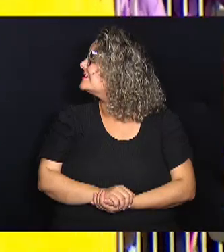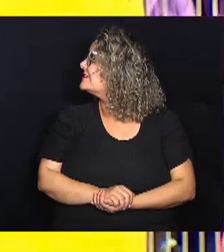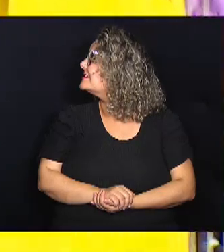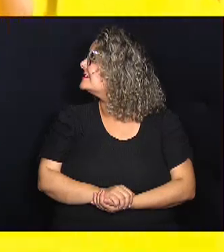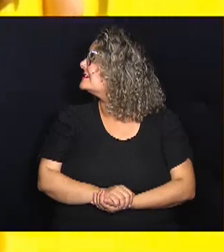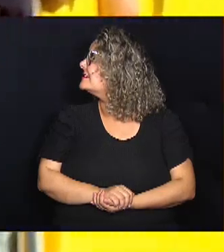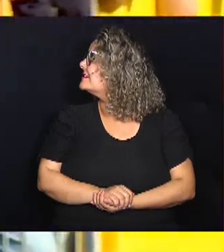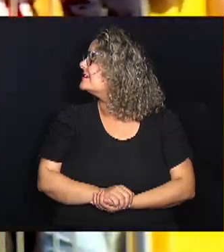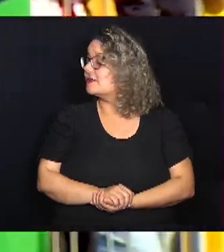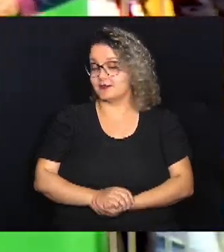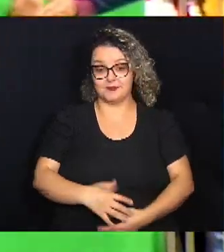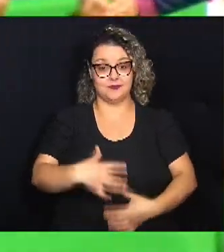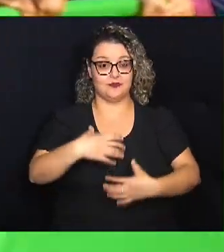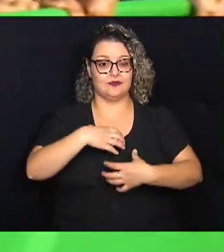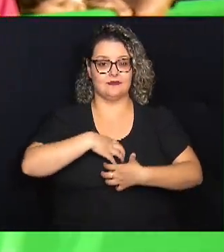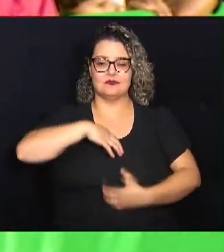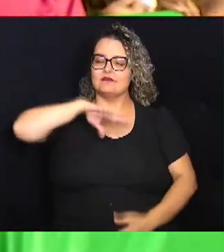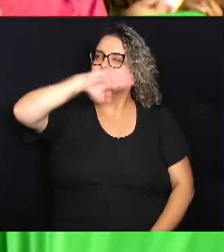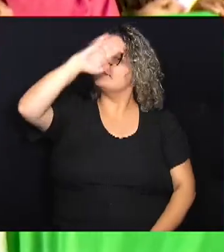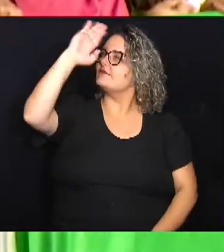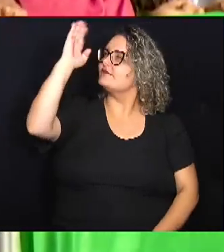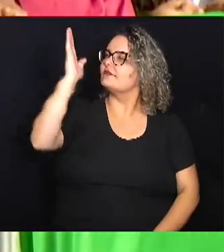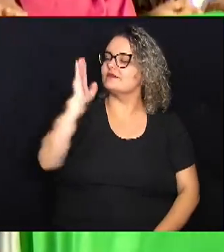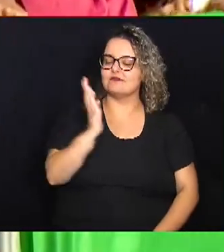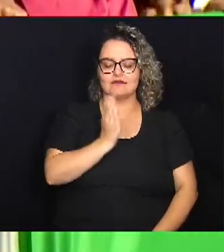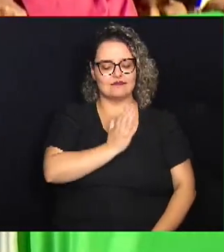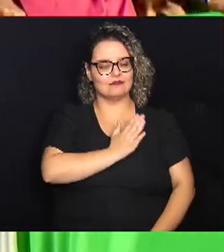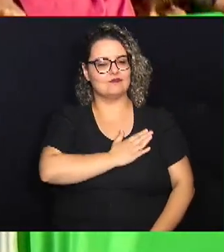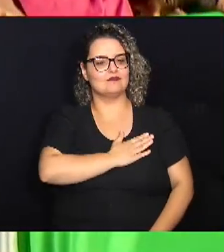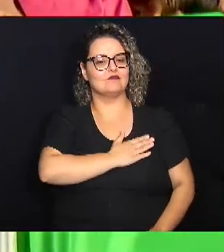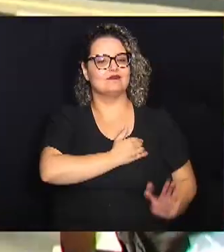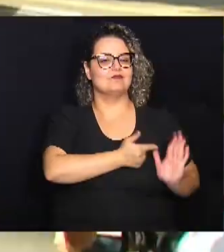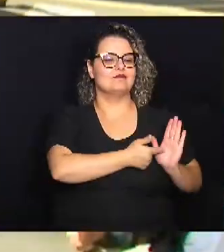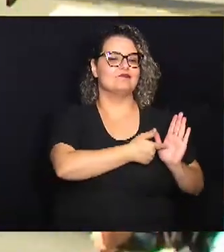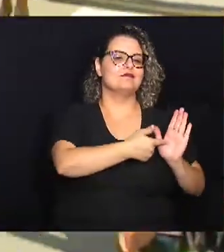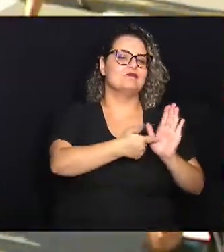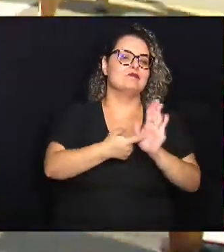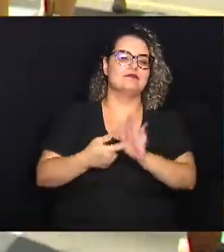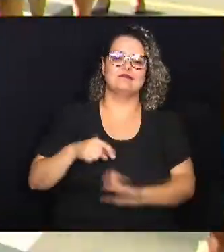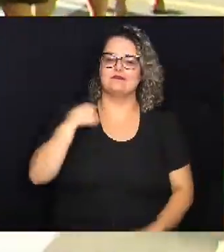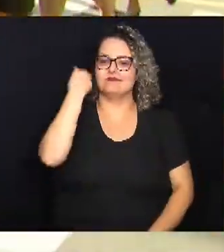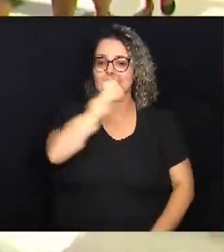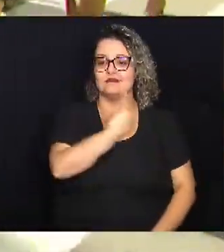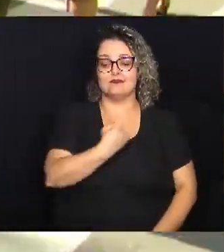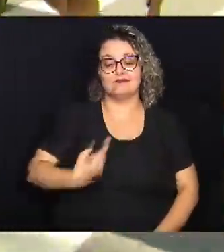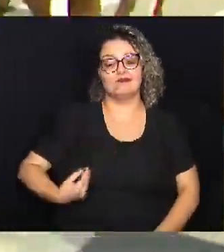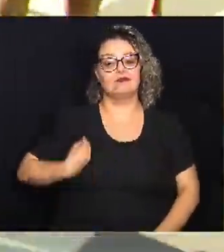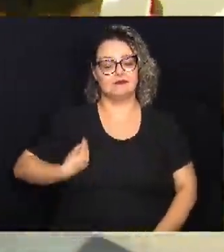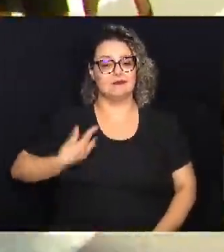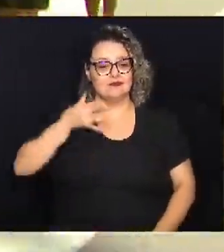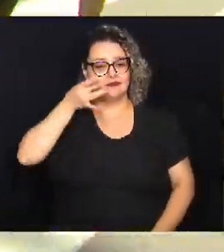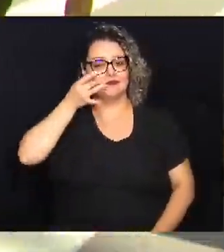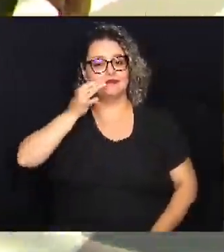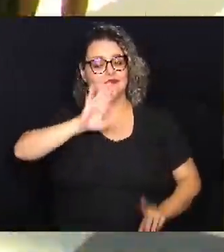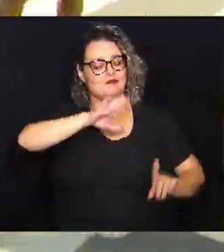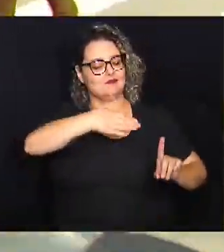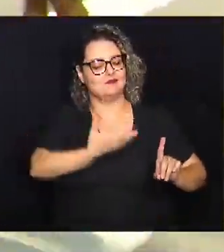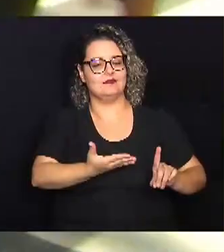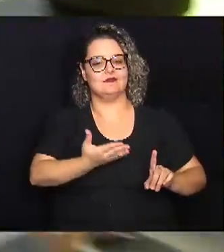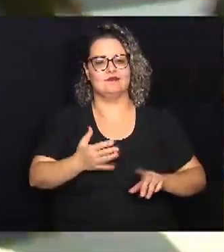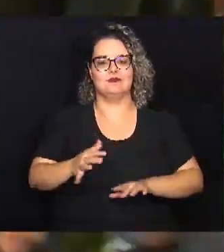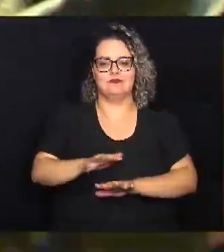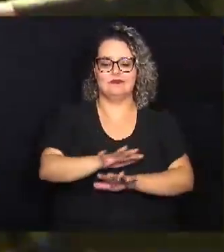O sentimento de patriotismo estava estampado no rosto de cada um que compareceu para prestigiar o desfile cívico na